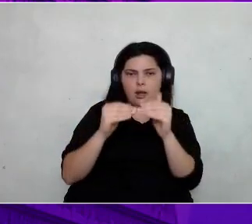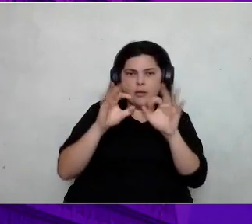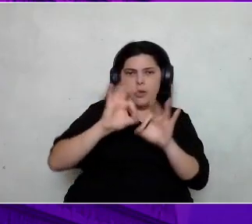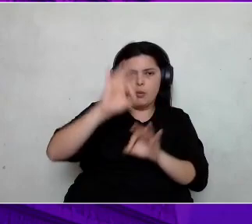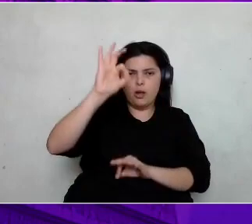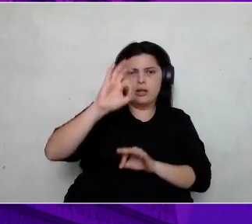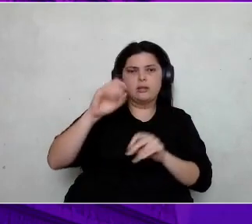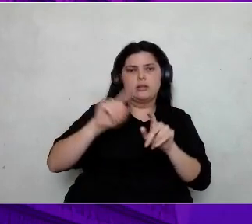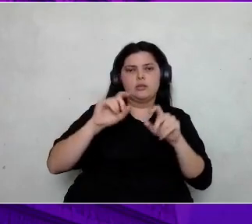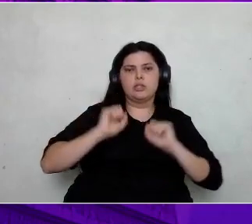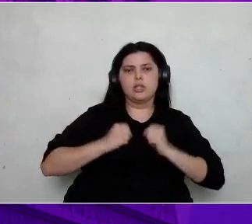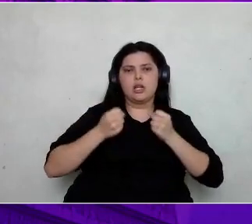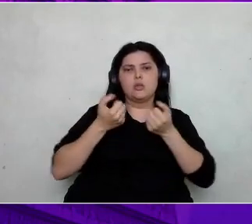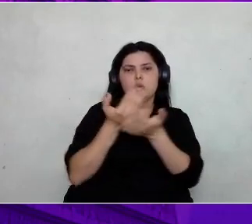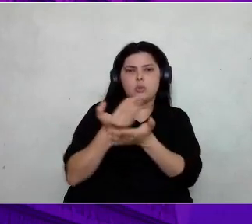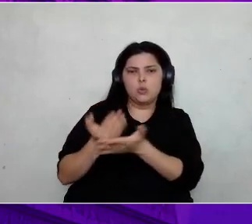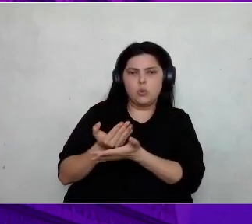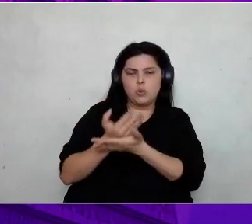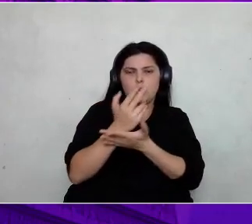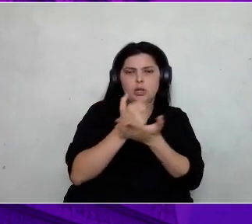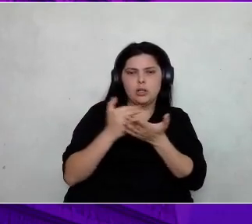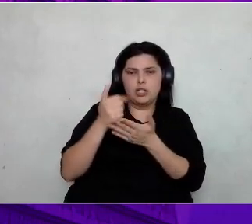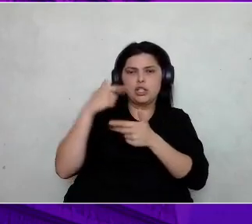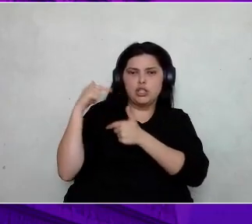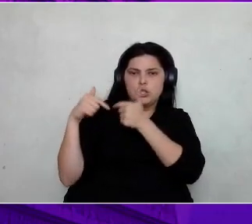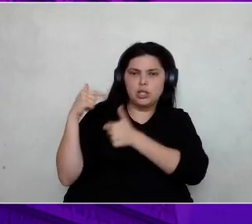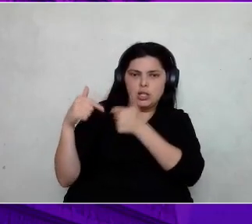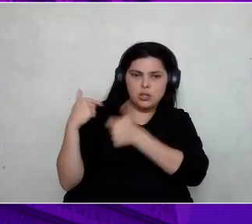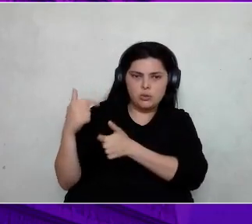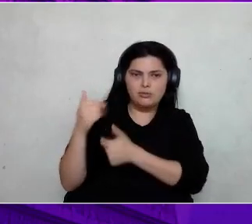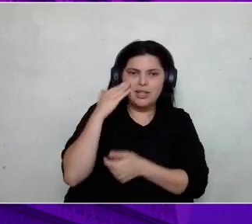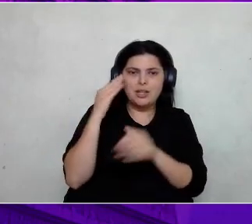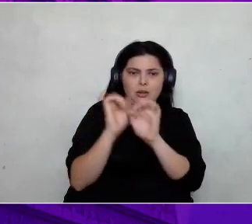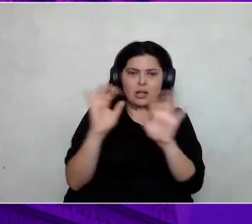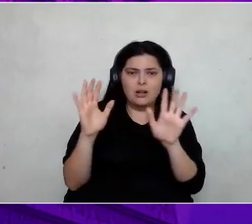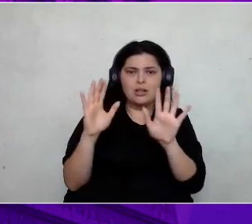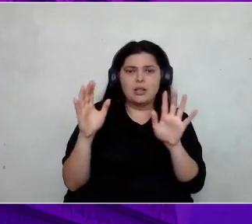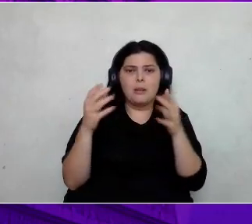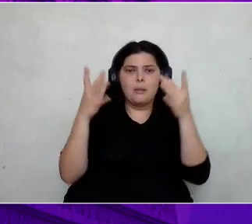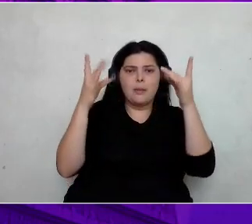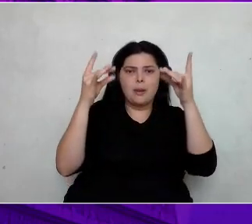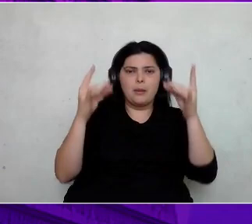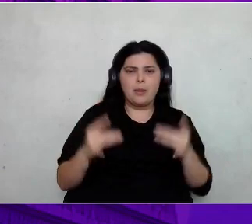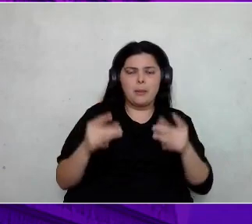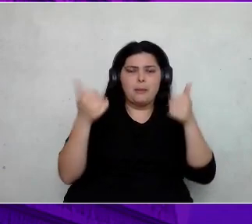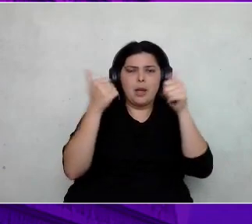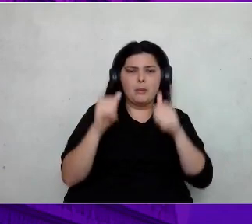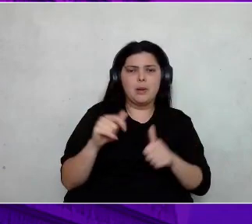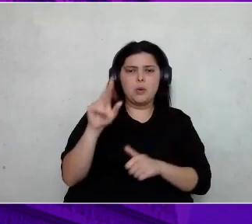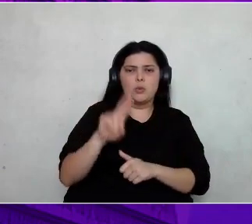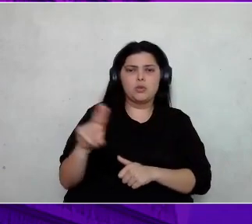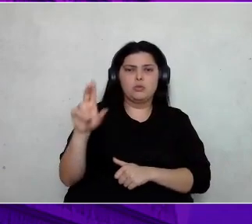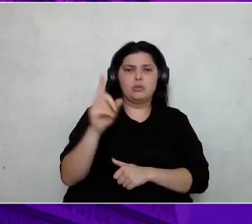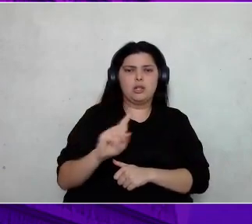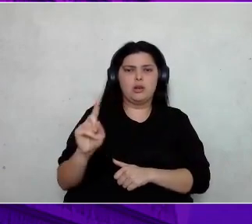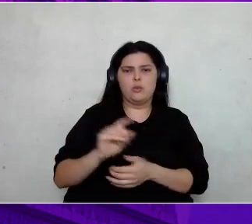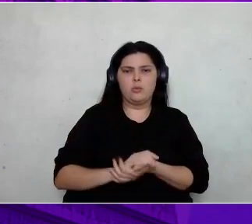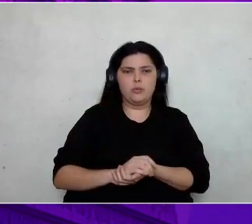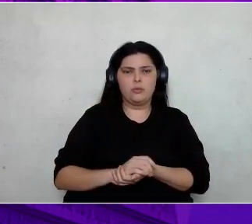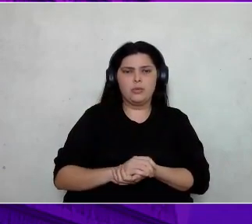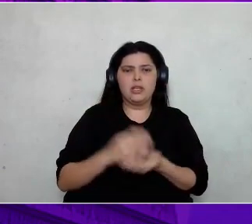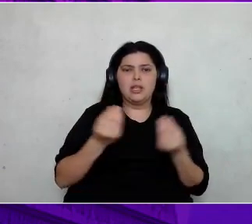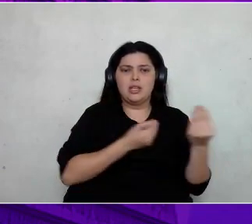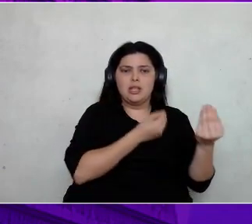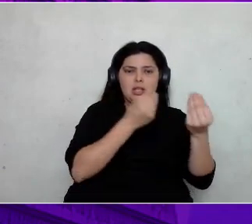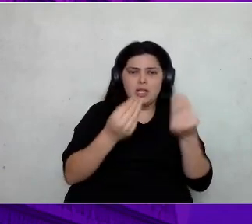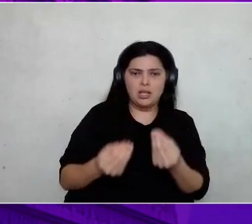da cartografia, as gerações seguintes entenderam que esse dilatado mapa era inútil e não sem impiedade o entregaram às inclemências